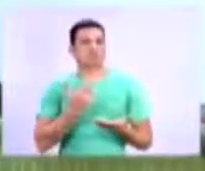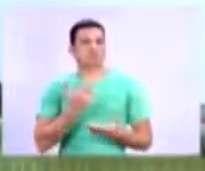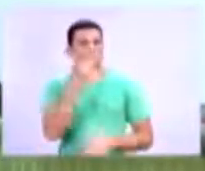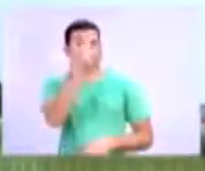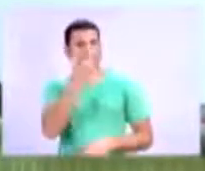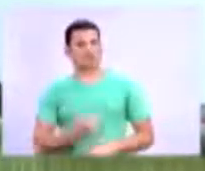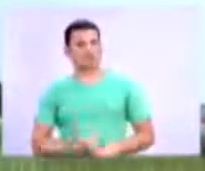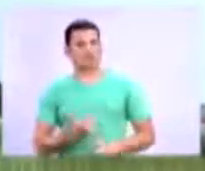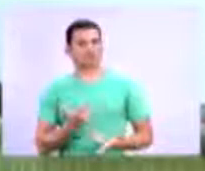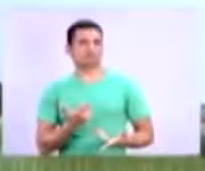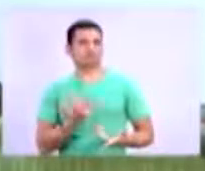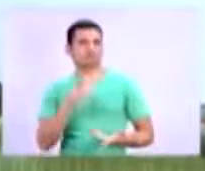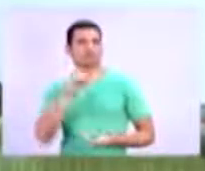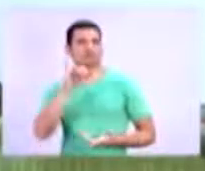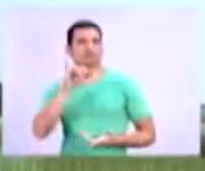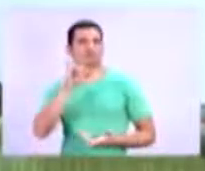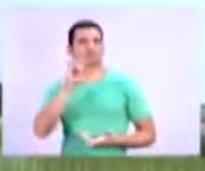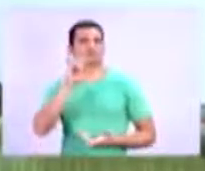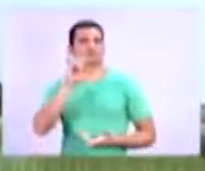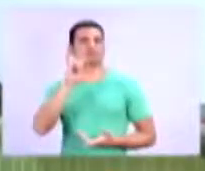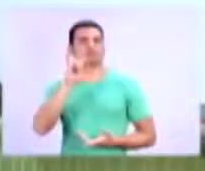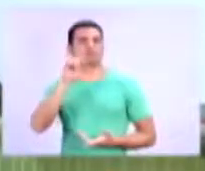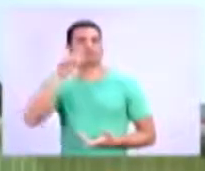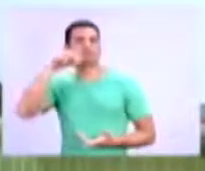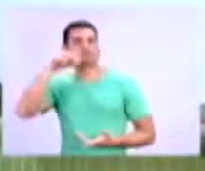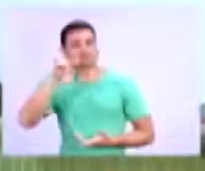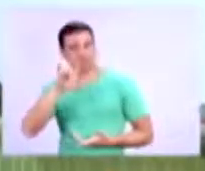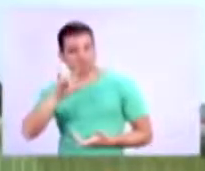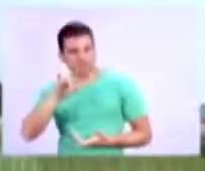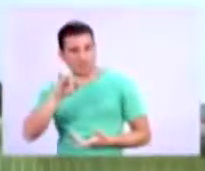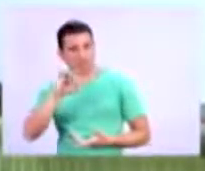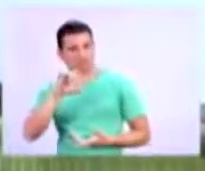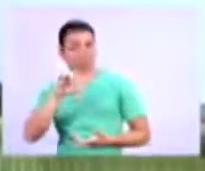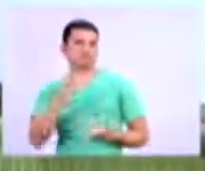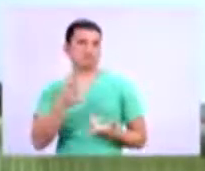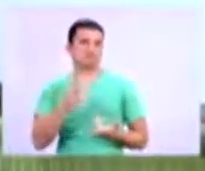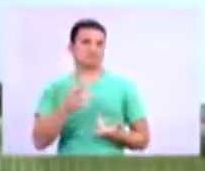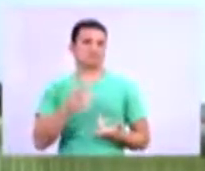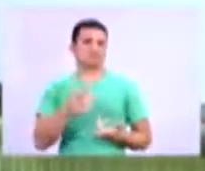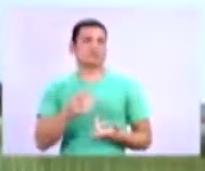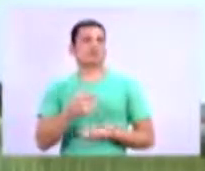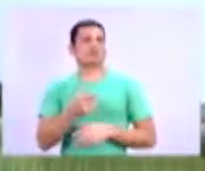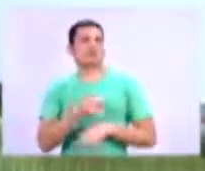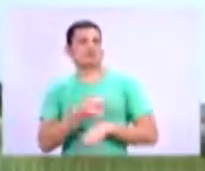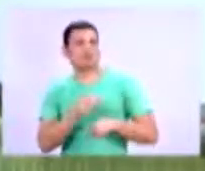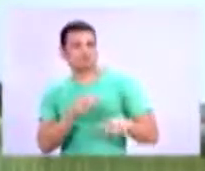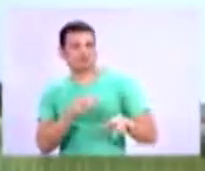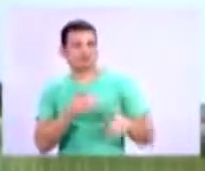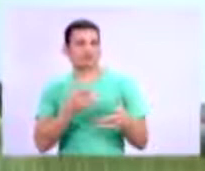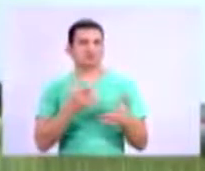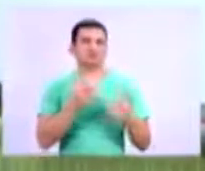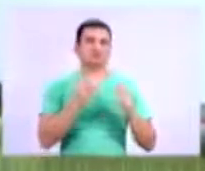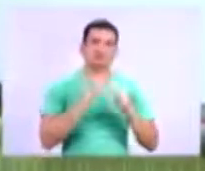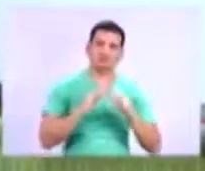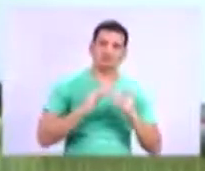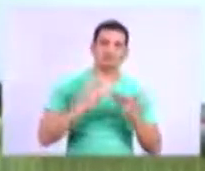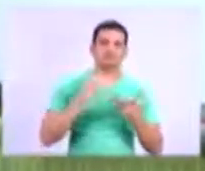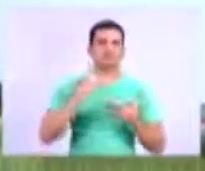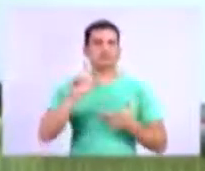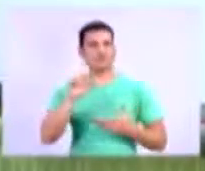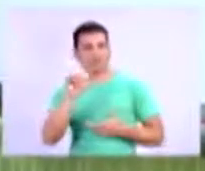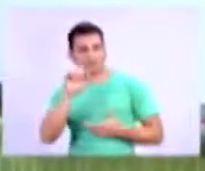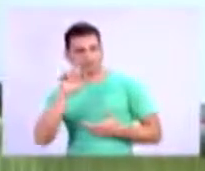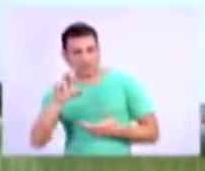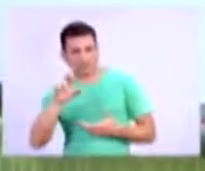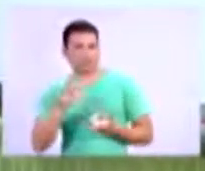sujeitos dignos, né? Que têm dignidade. Então, tanto a educação, quanto a saúde, quanto a moradia, quanto o lazer, reforçam a nossa